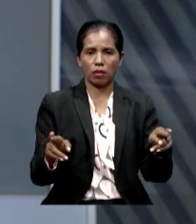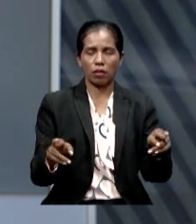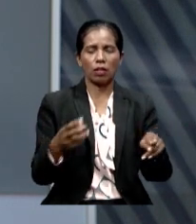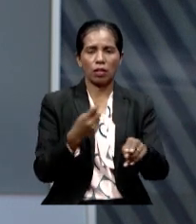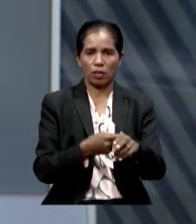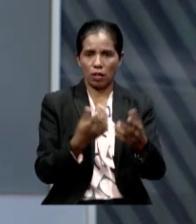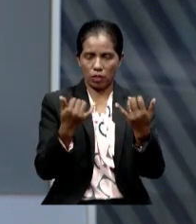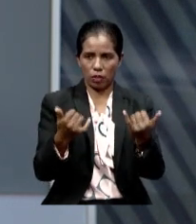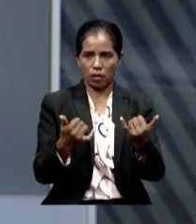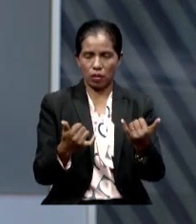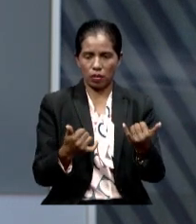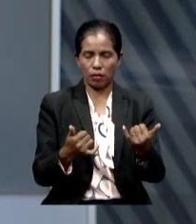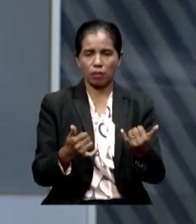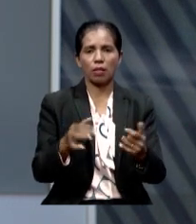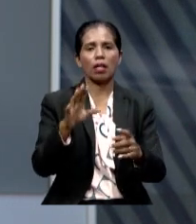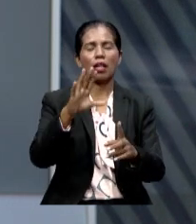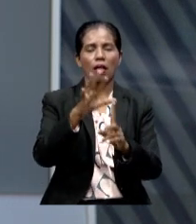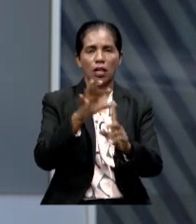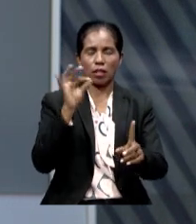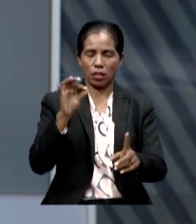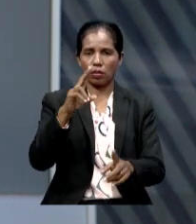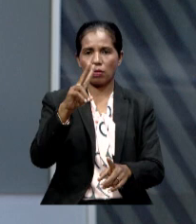provisório. Ba eleição